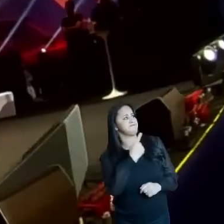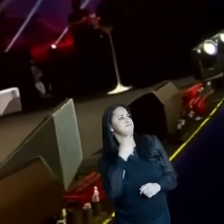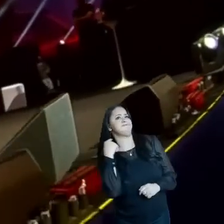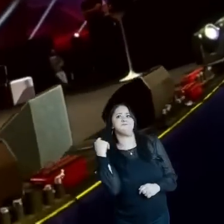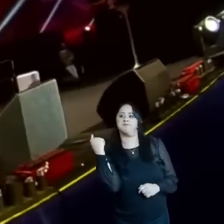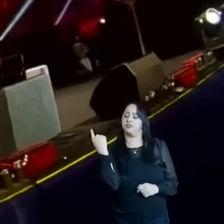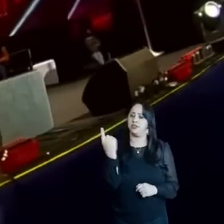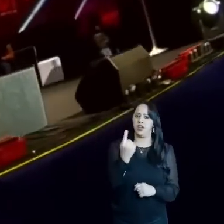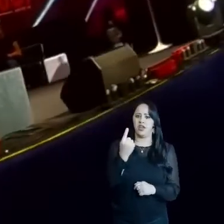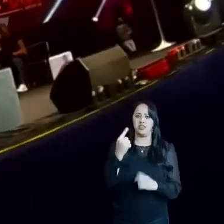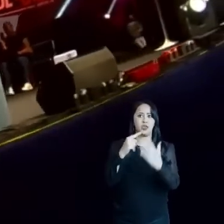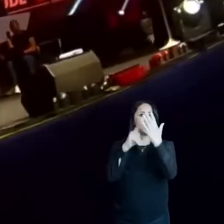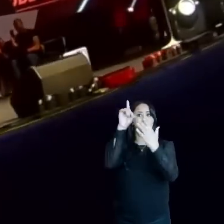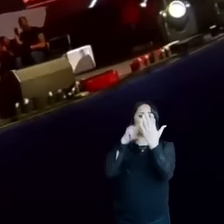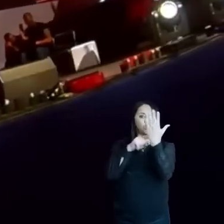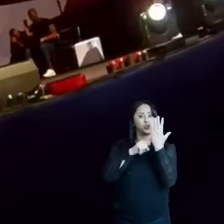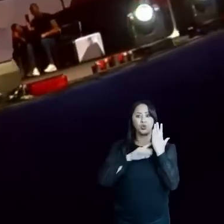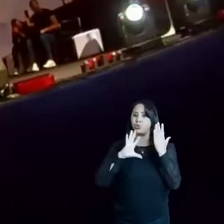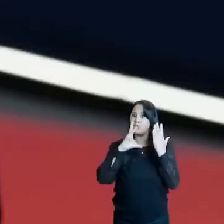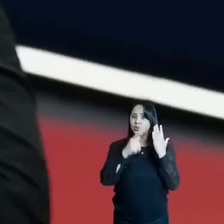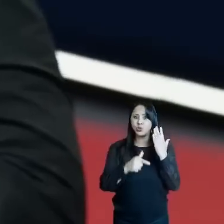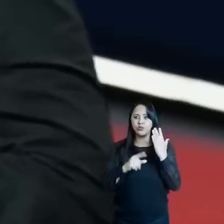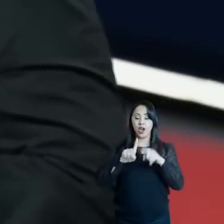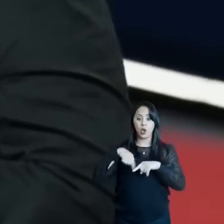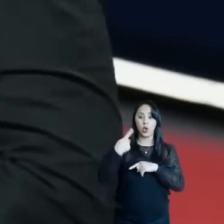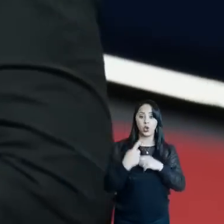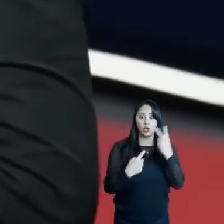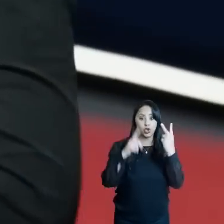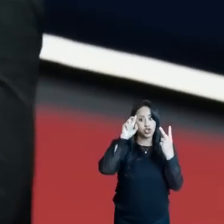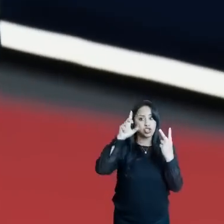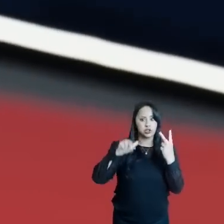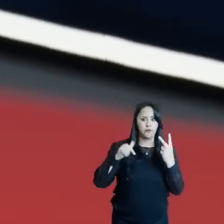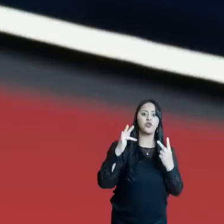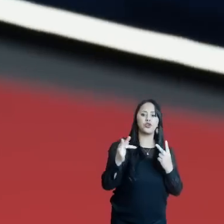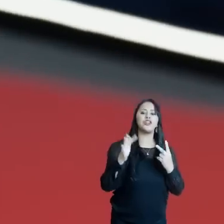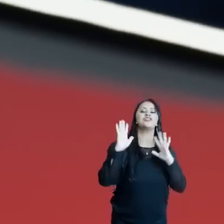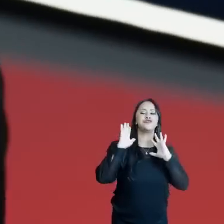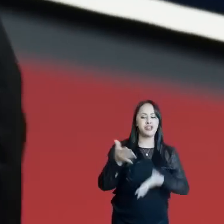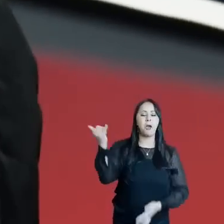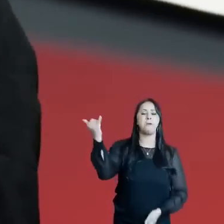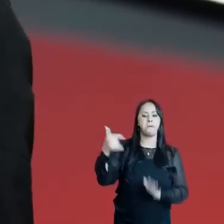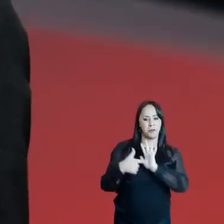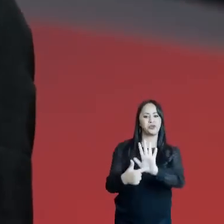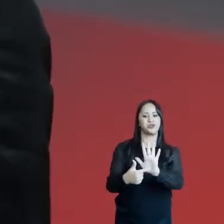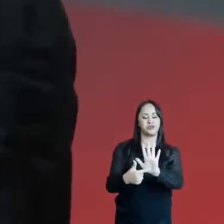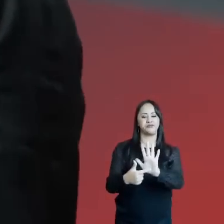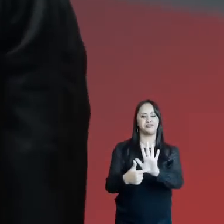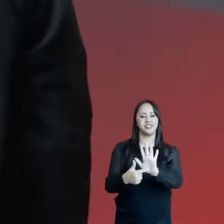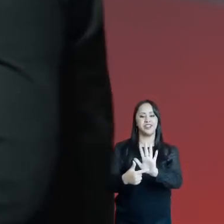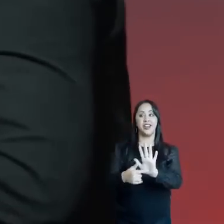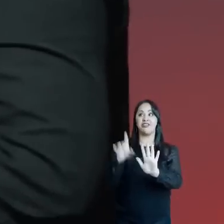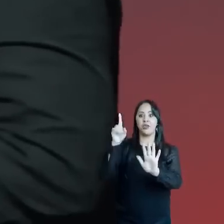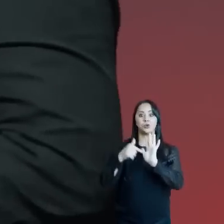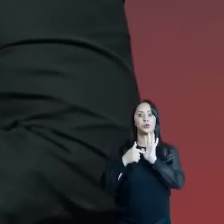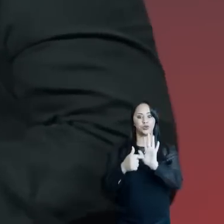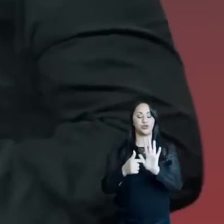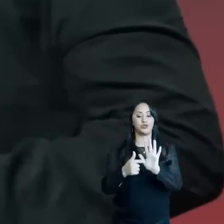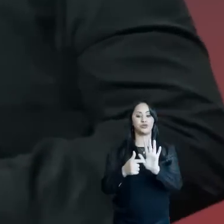disso, quando Deus me mostrou tudo o que vai acontecer nos próximos 2 dias, e acredita em mim, Ele já me mostrou. Quando Deus me